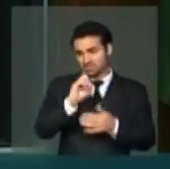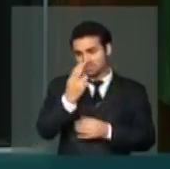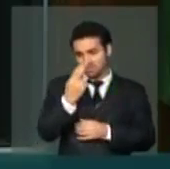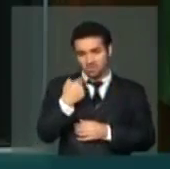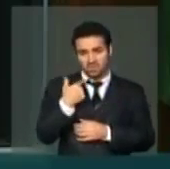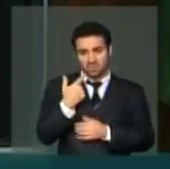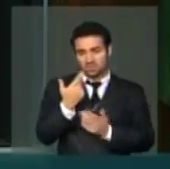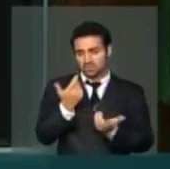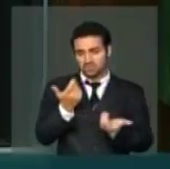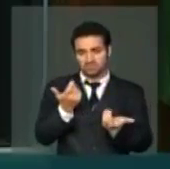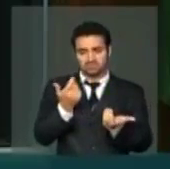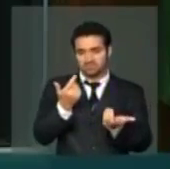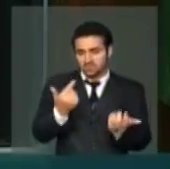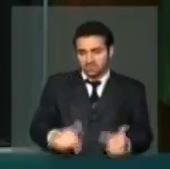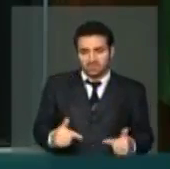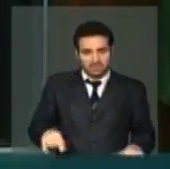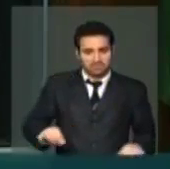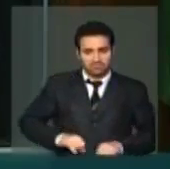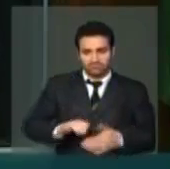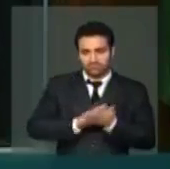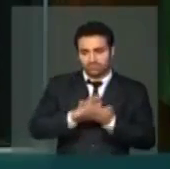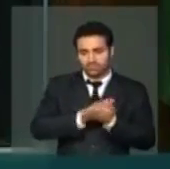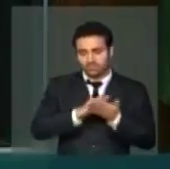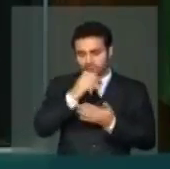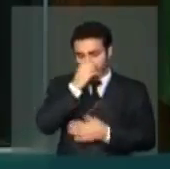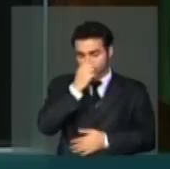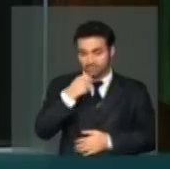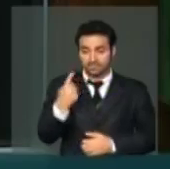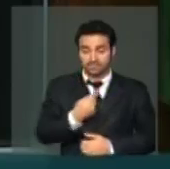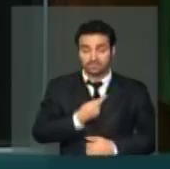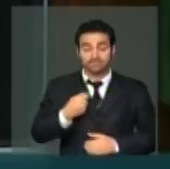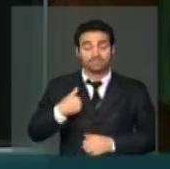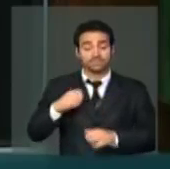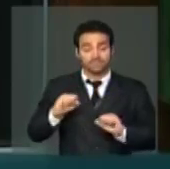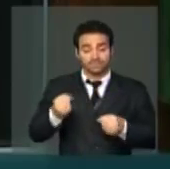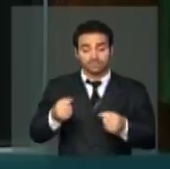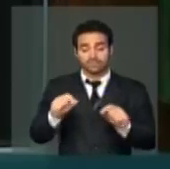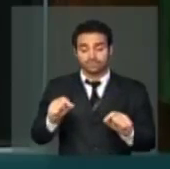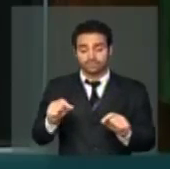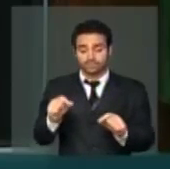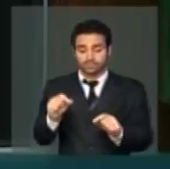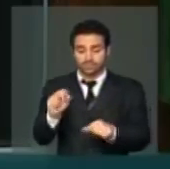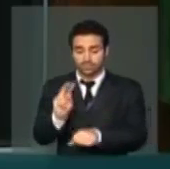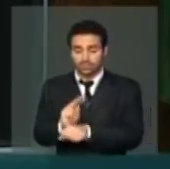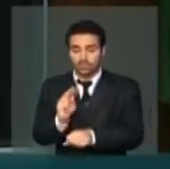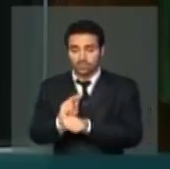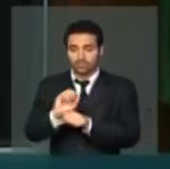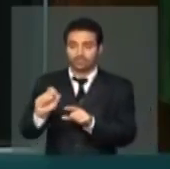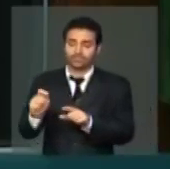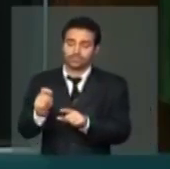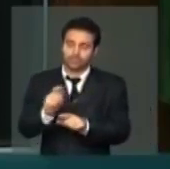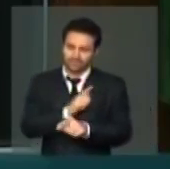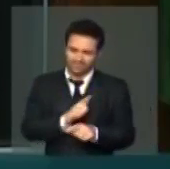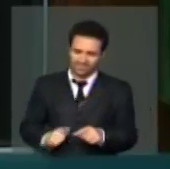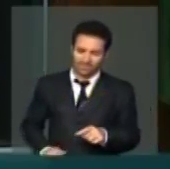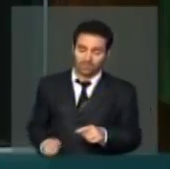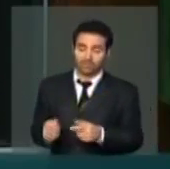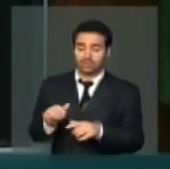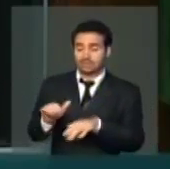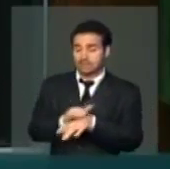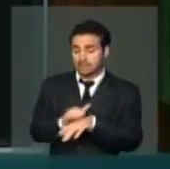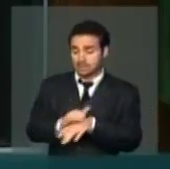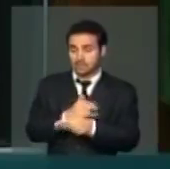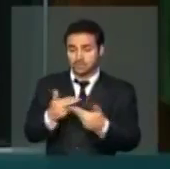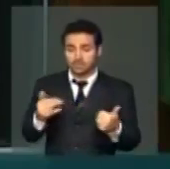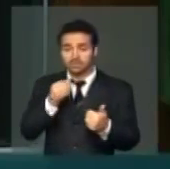Nosso esforço também tem se concentrado em manter o controle do governo sobre as atividades econômicas estratégicas, como